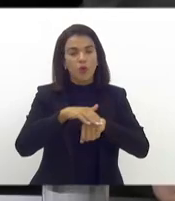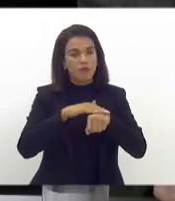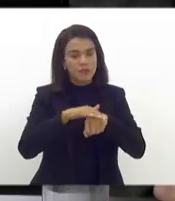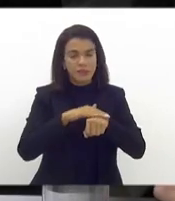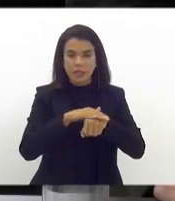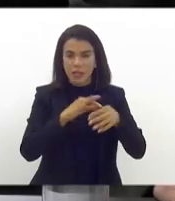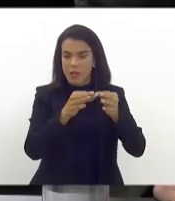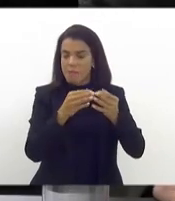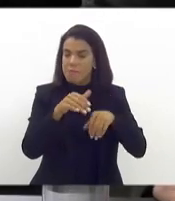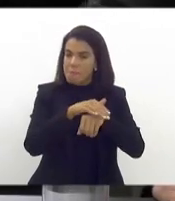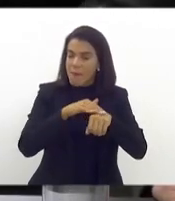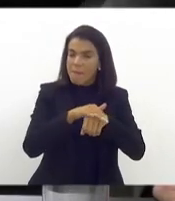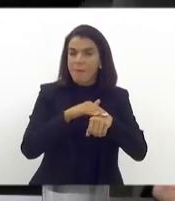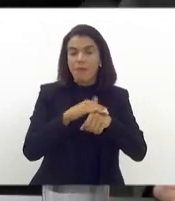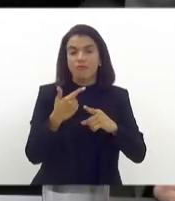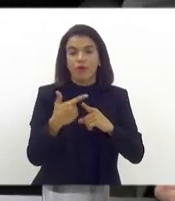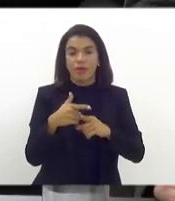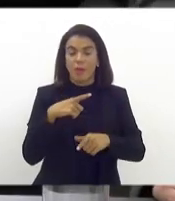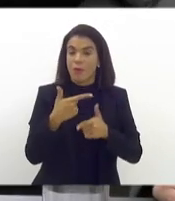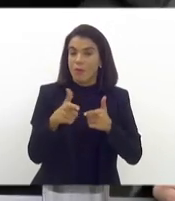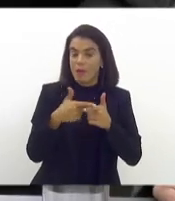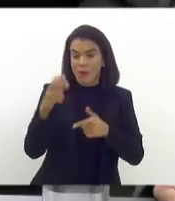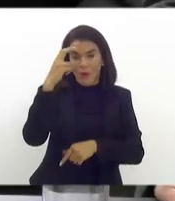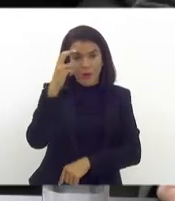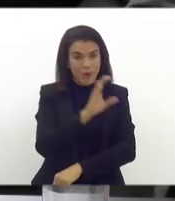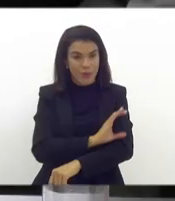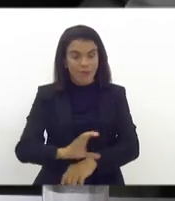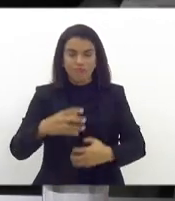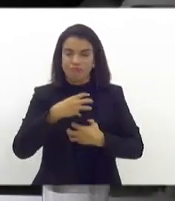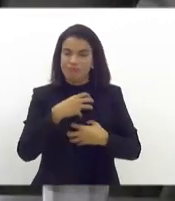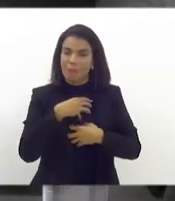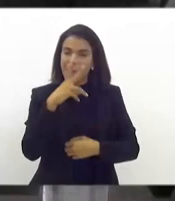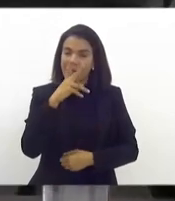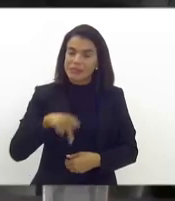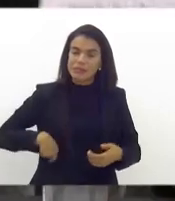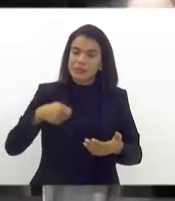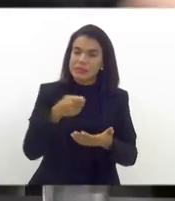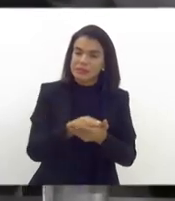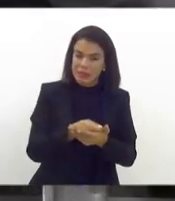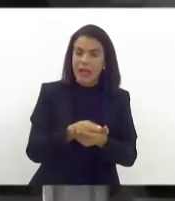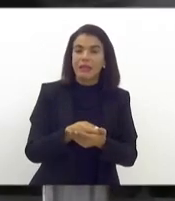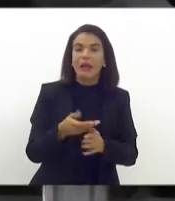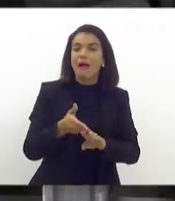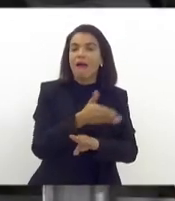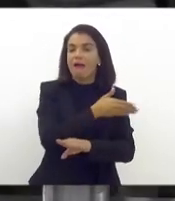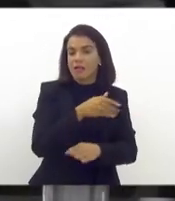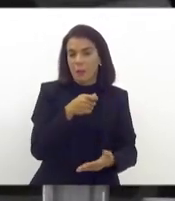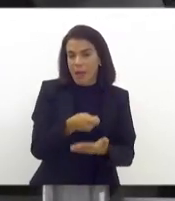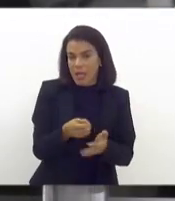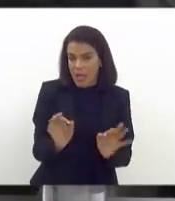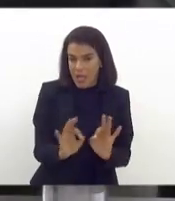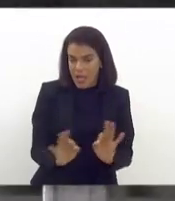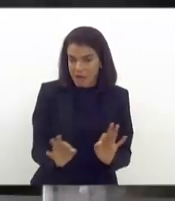isso, porque, evidentemente, tem uma questão de um choque cultural. Dá a sensação de que a gente está pagando por algo que a gente antes não pagava, embora